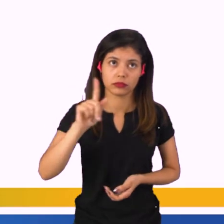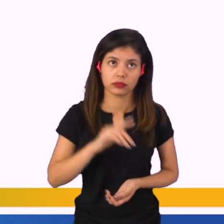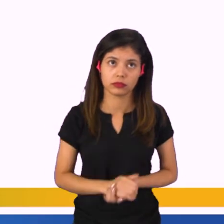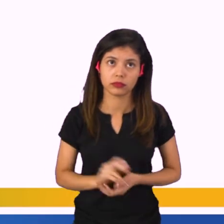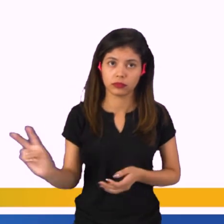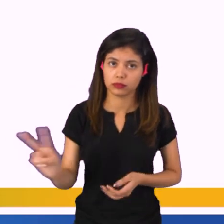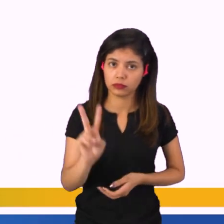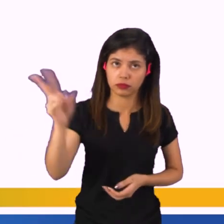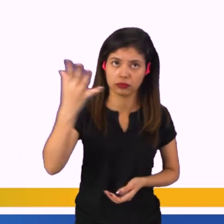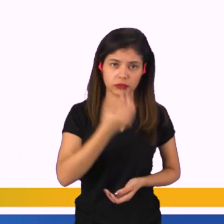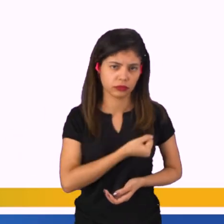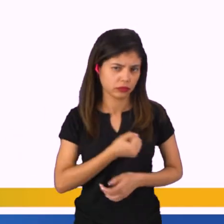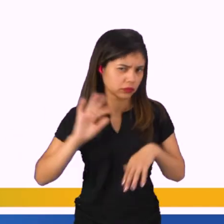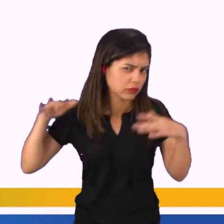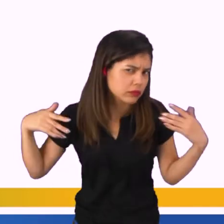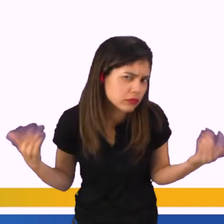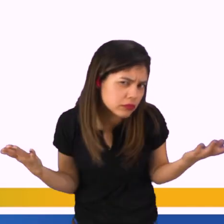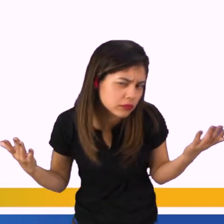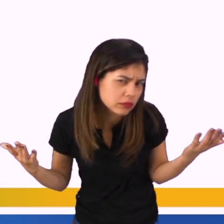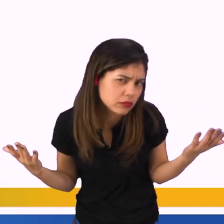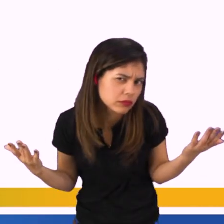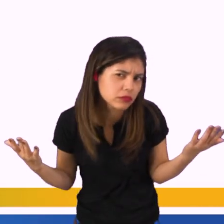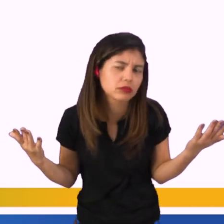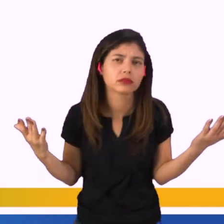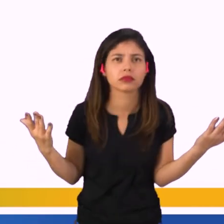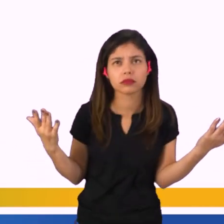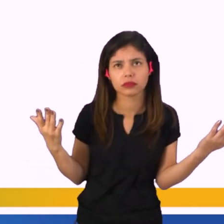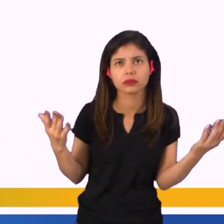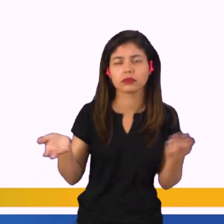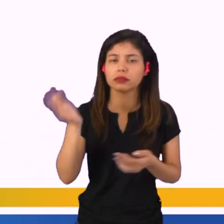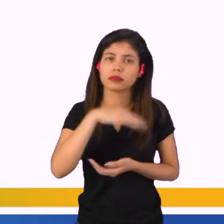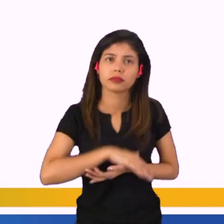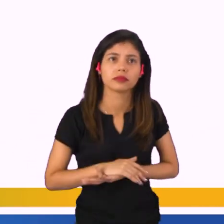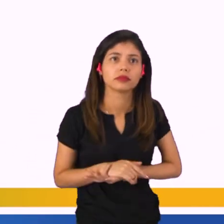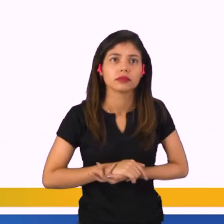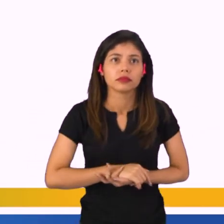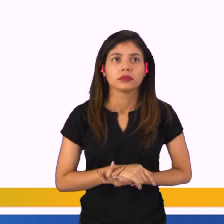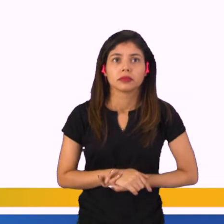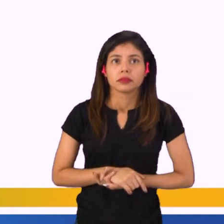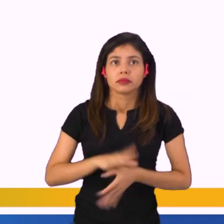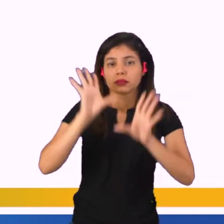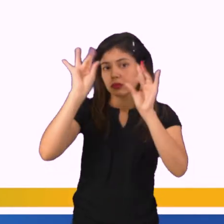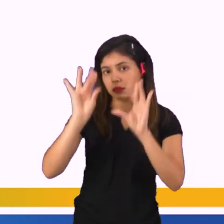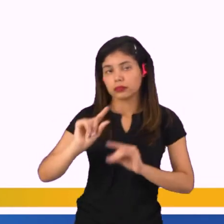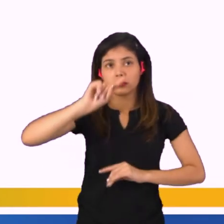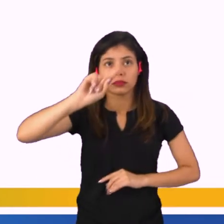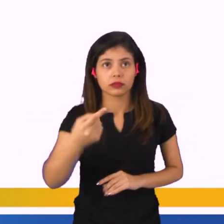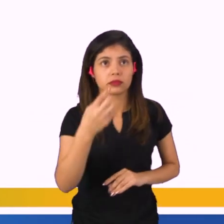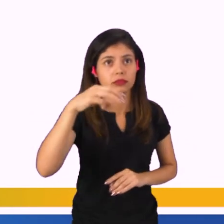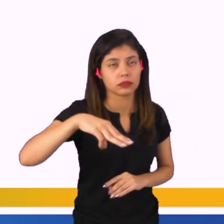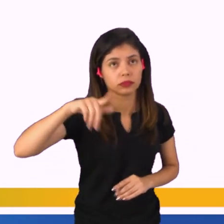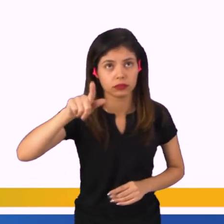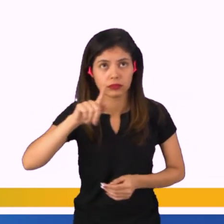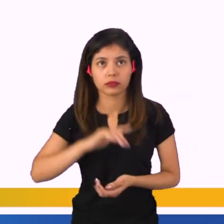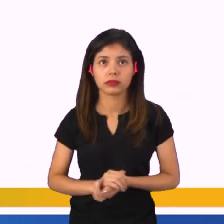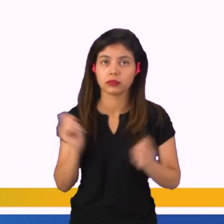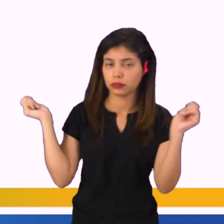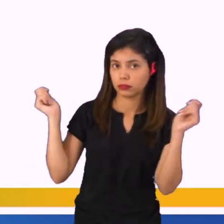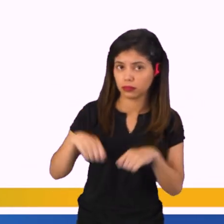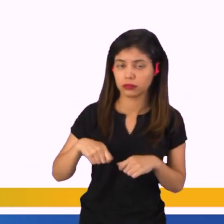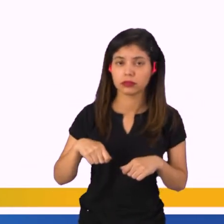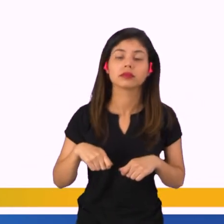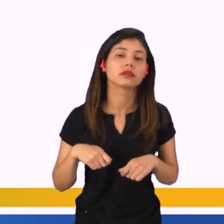unidade de quilograma, qual seria o valor numérico dessa medida? Vamos lá? Cada